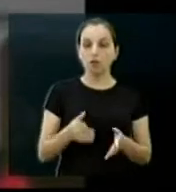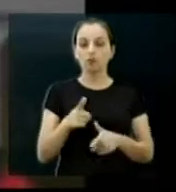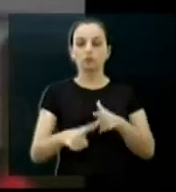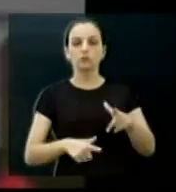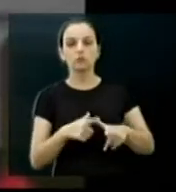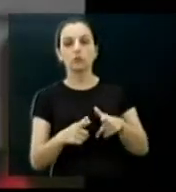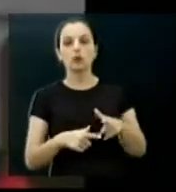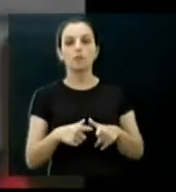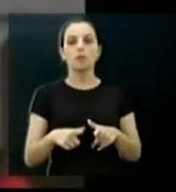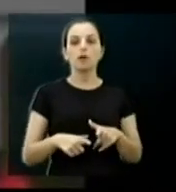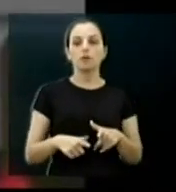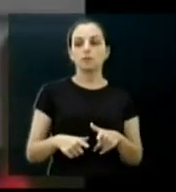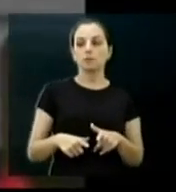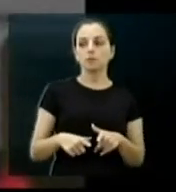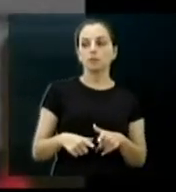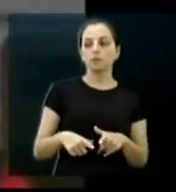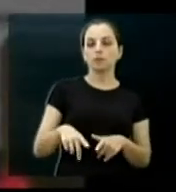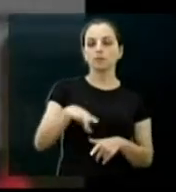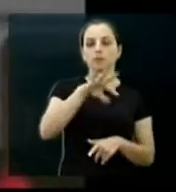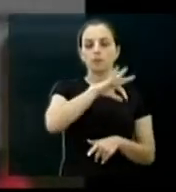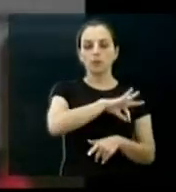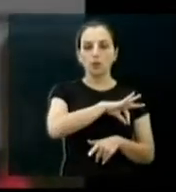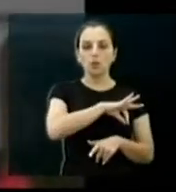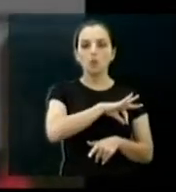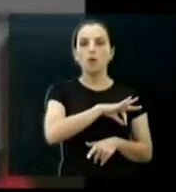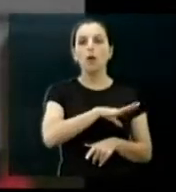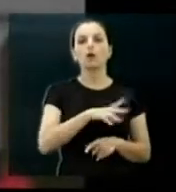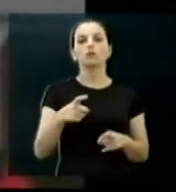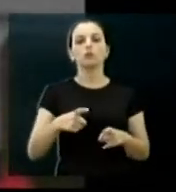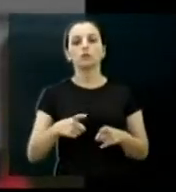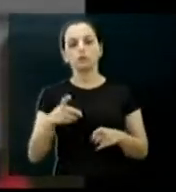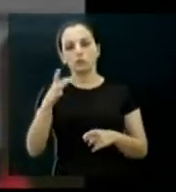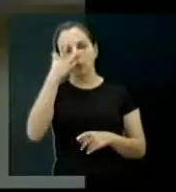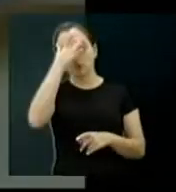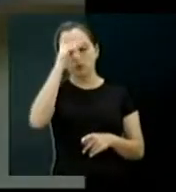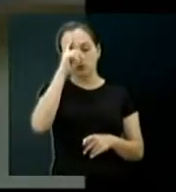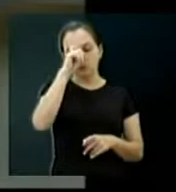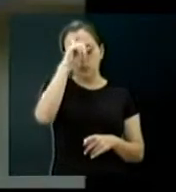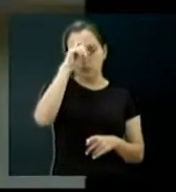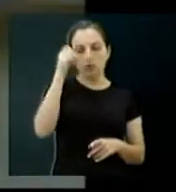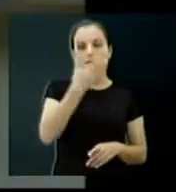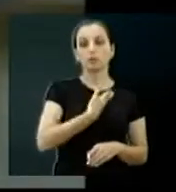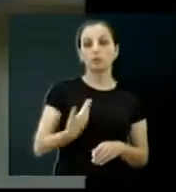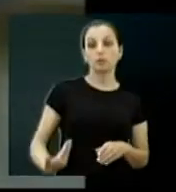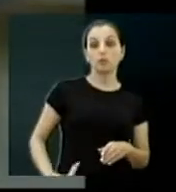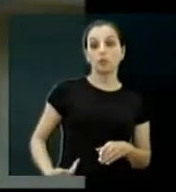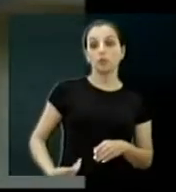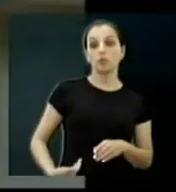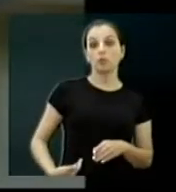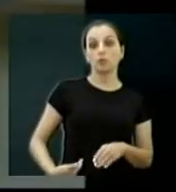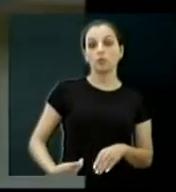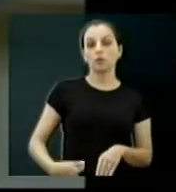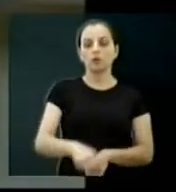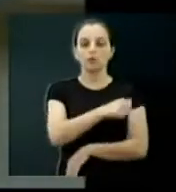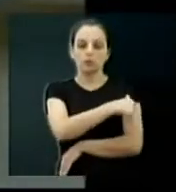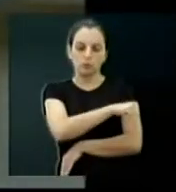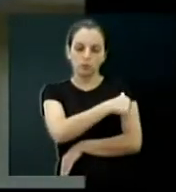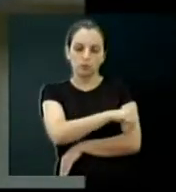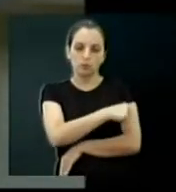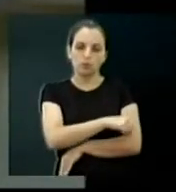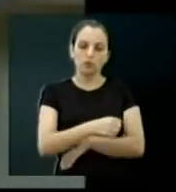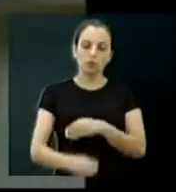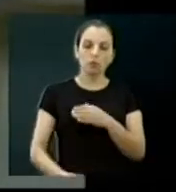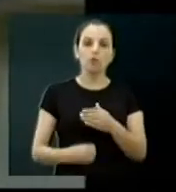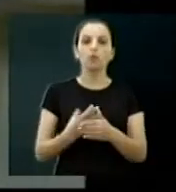dos salários e condições de trabalho nos hospitais públicos do Rio. E o que acontece em Minas Gerais se repete em Brasília em